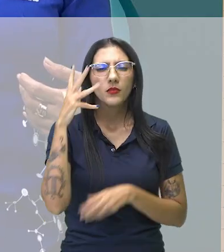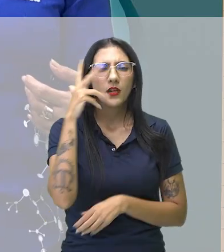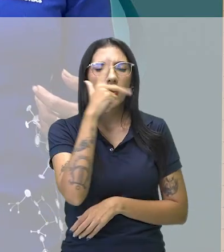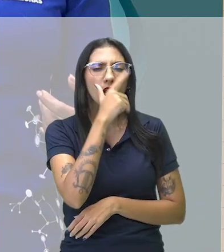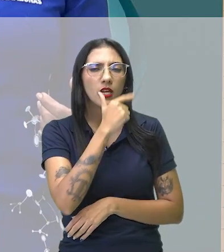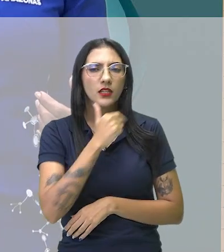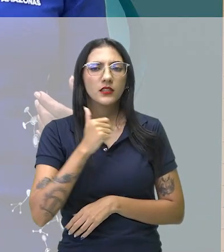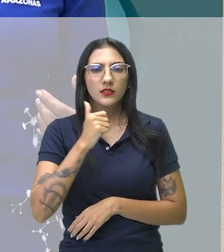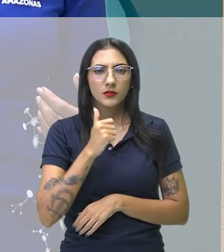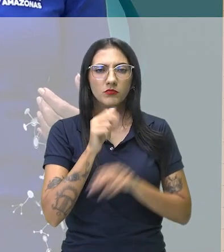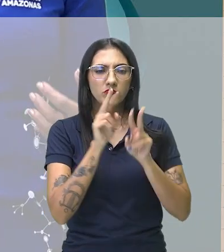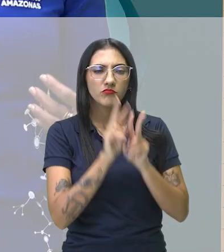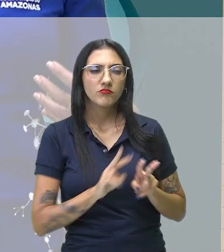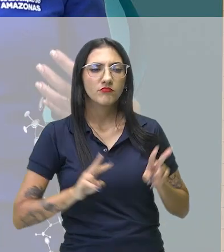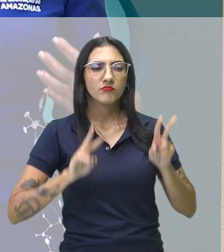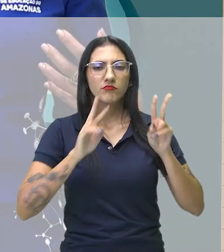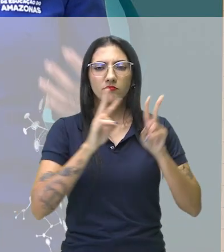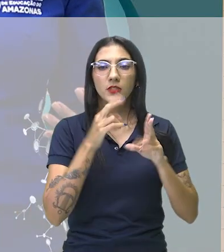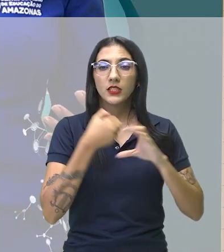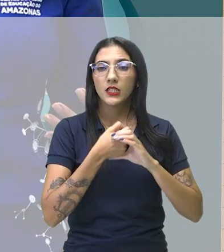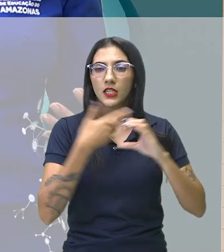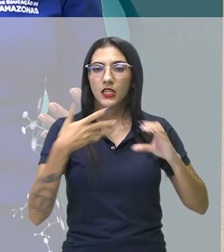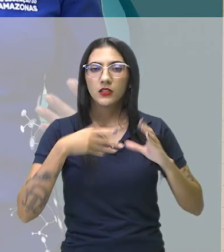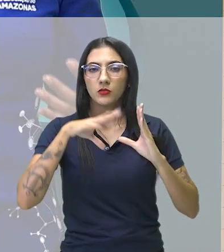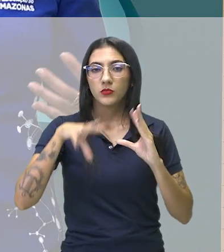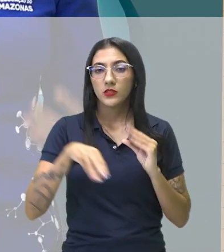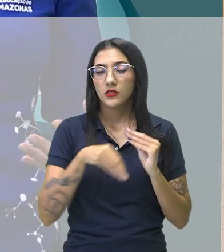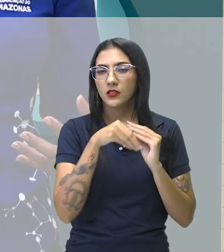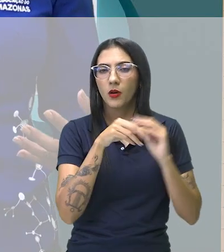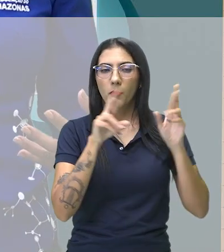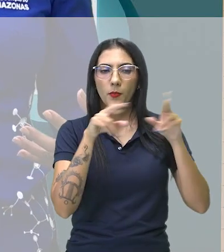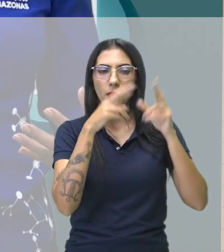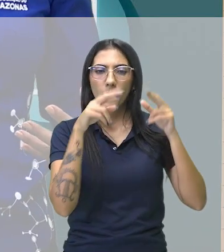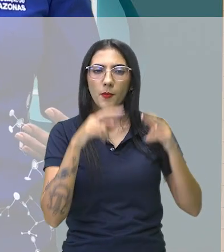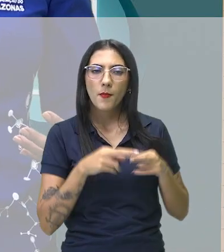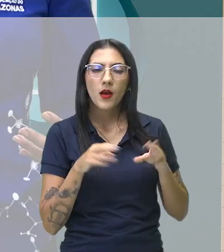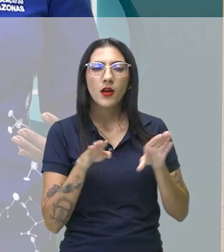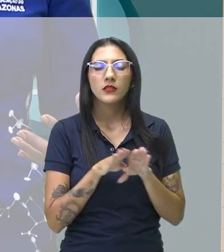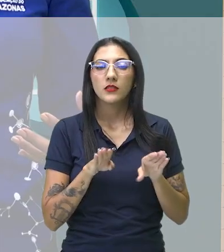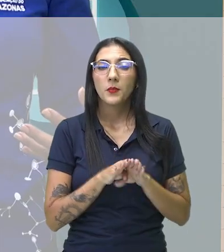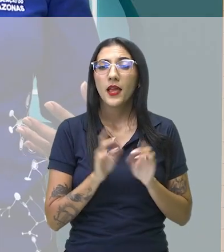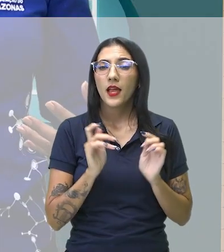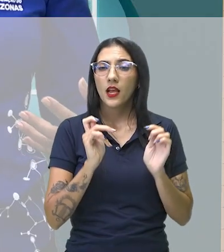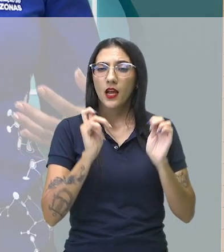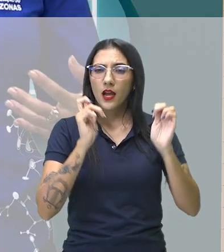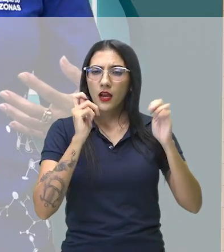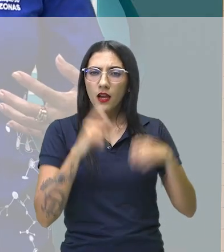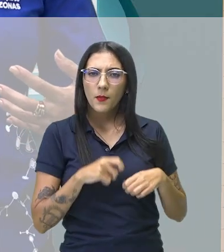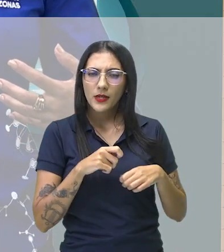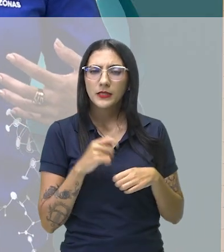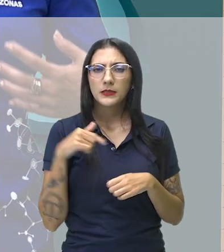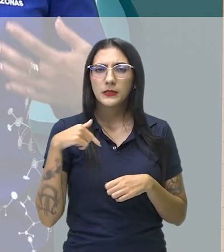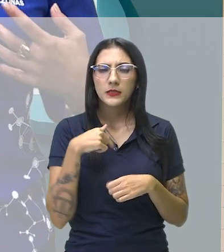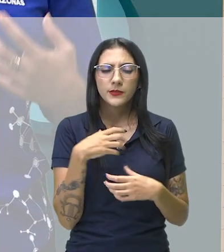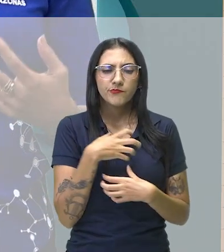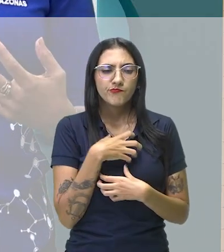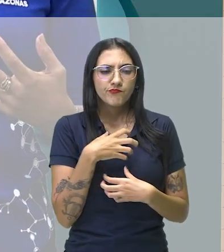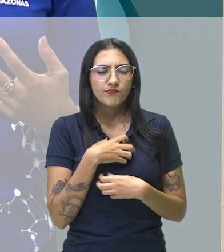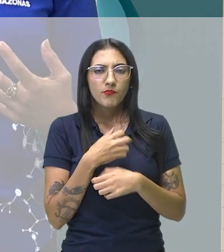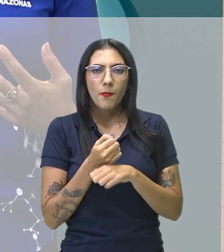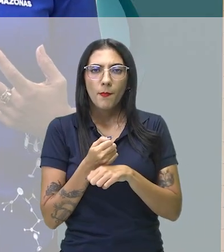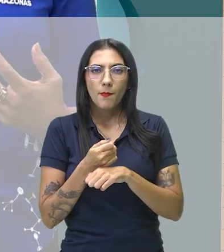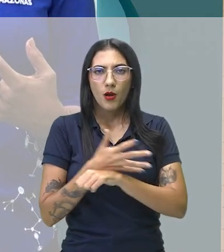beleza da obra, sua composição, harmonia e capacidade de